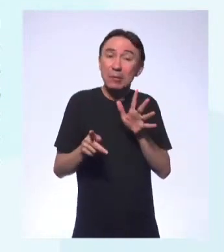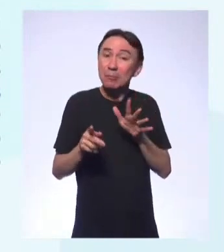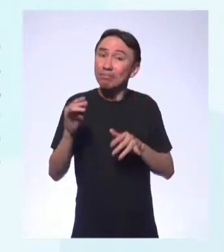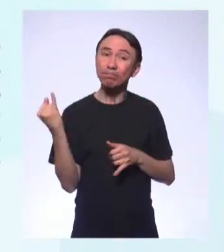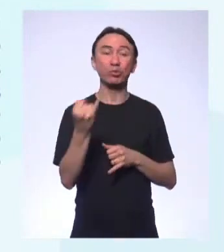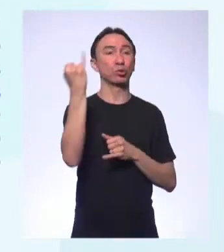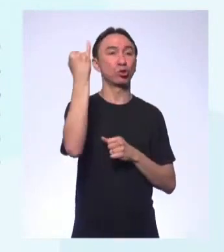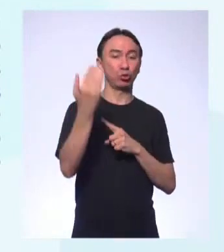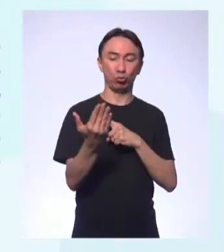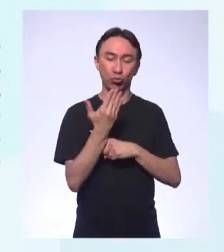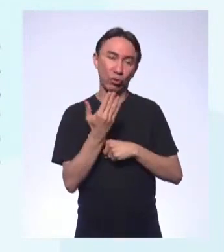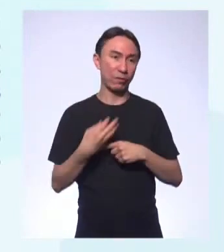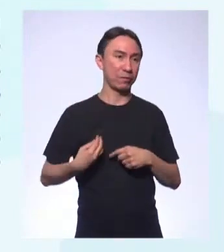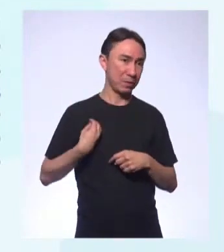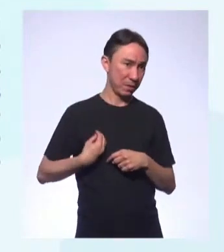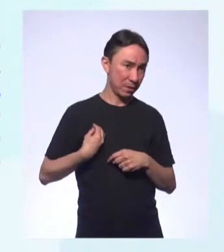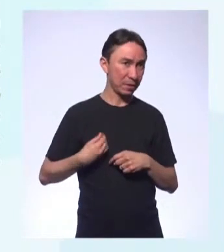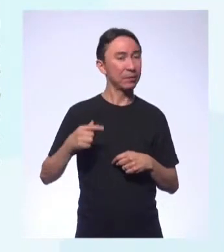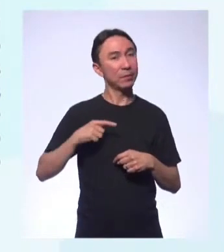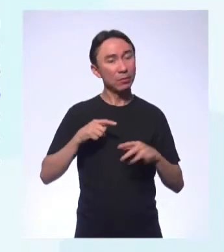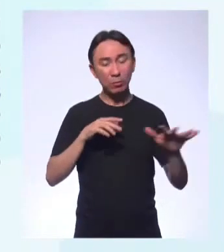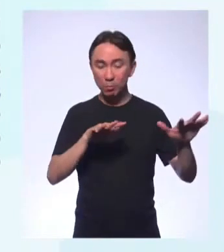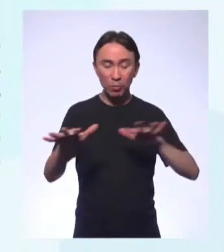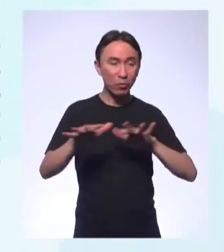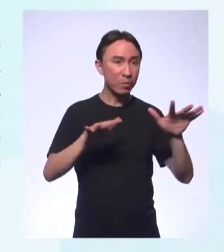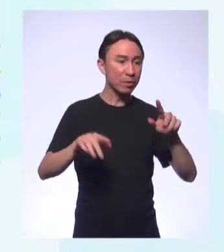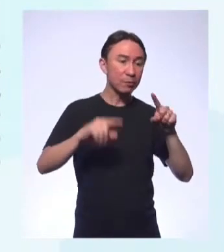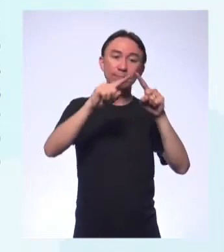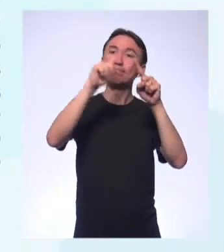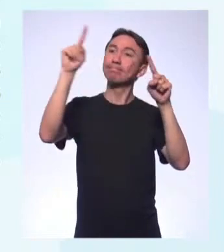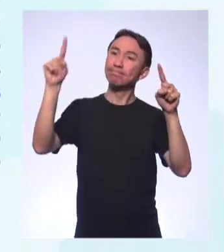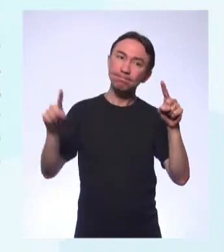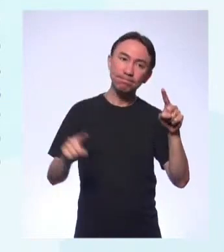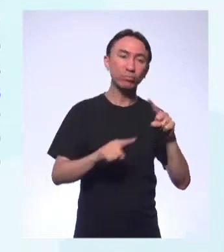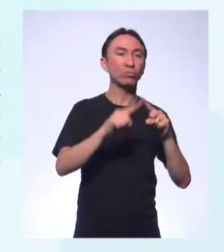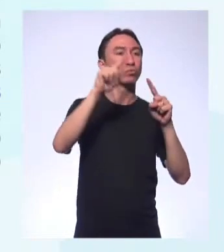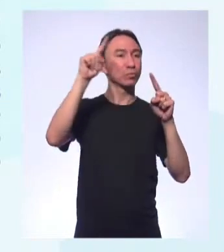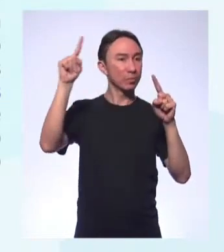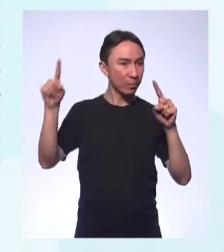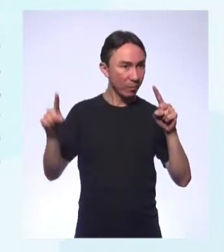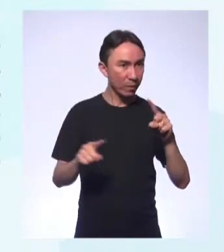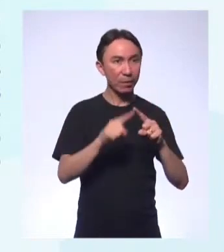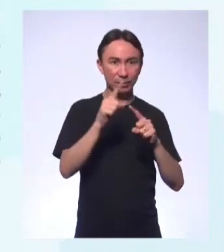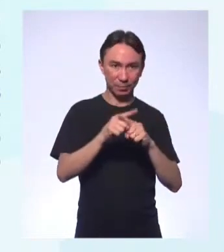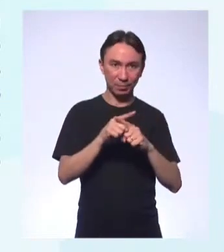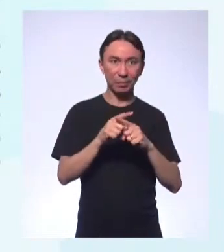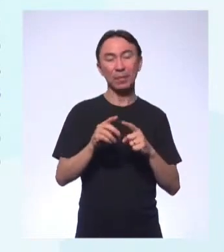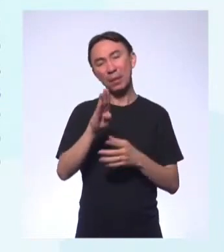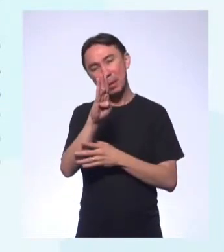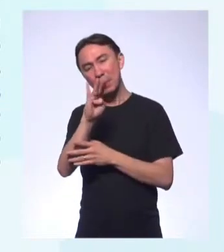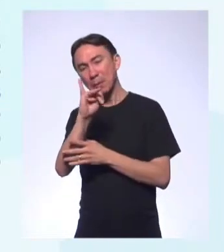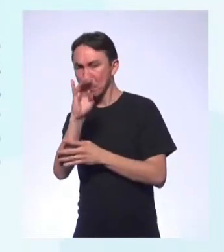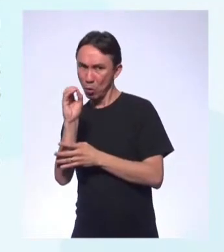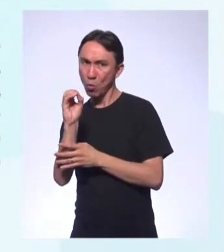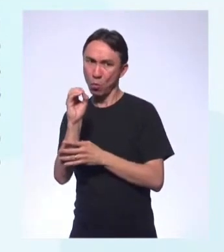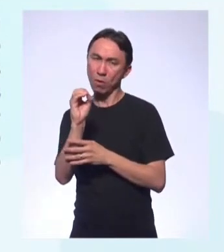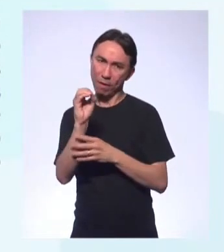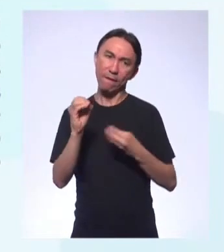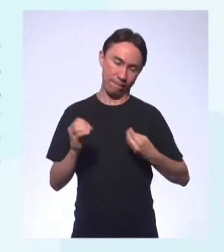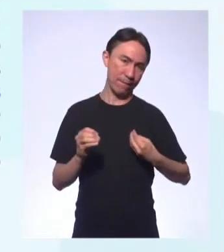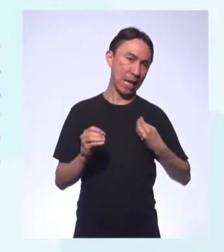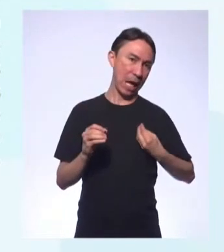há um movimento cíclico de elementos que formam os organismos vivos, bio. Então, bio, nós temos aí